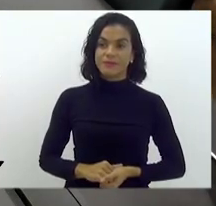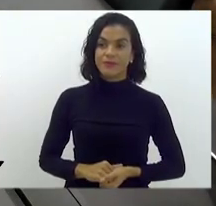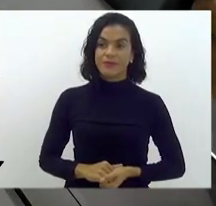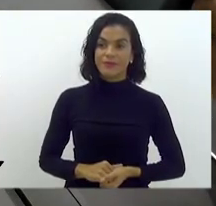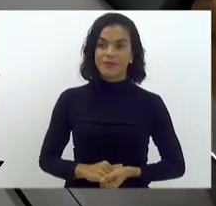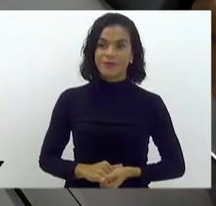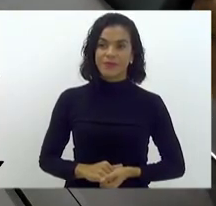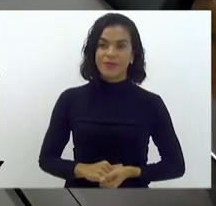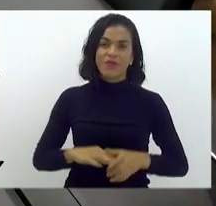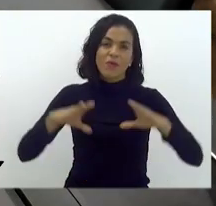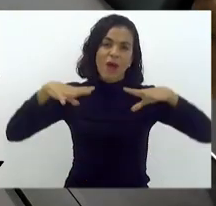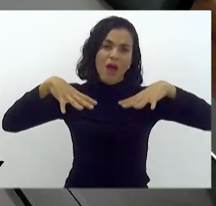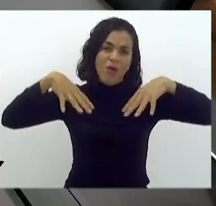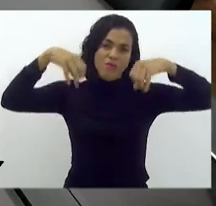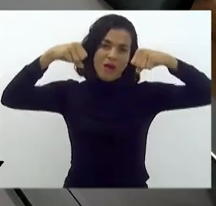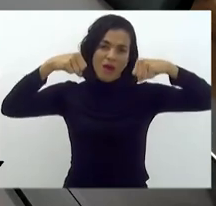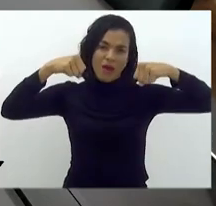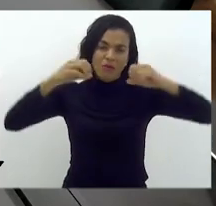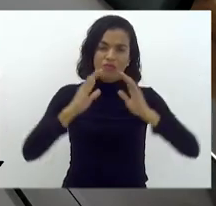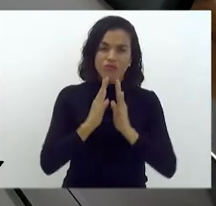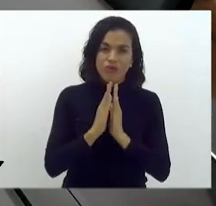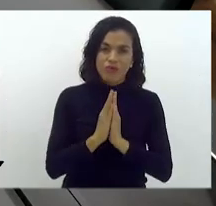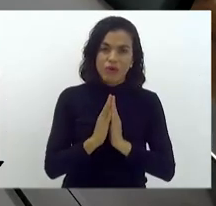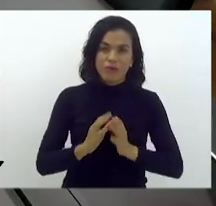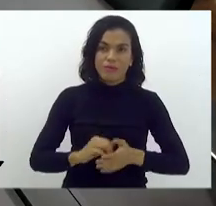vamos apagar uma luz por favor